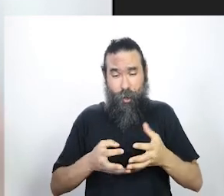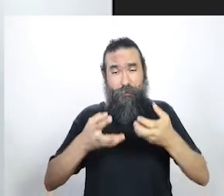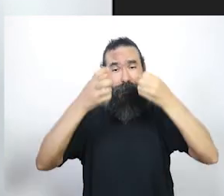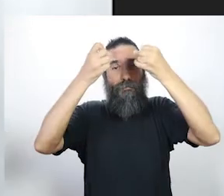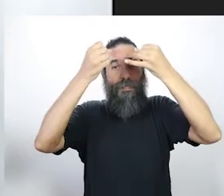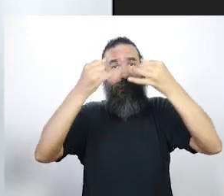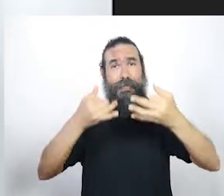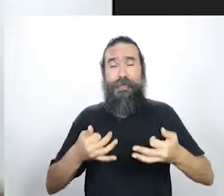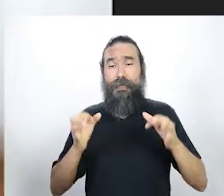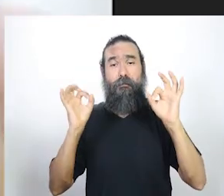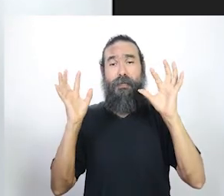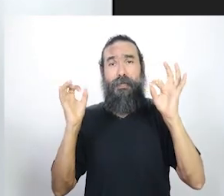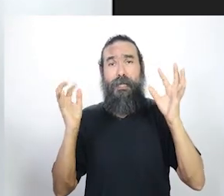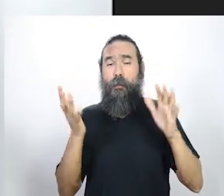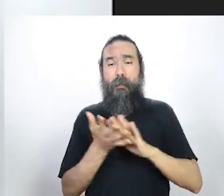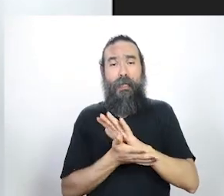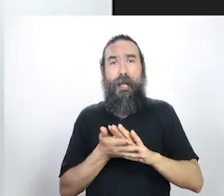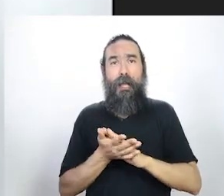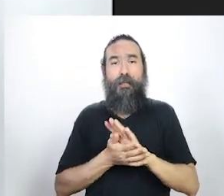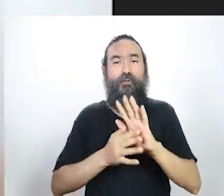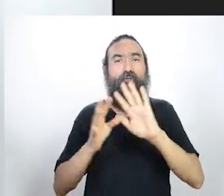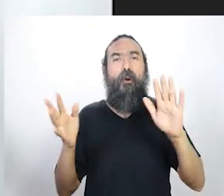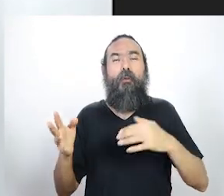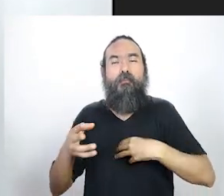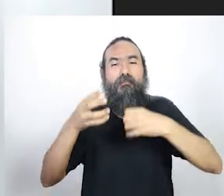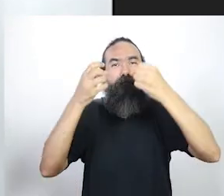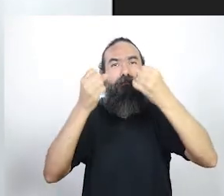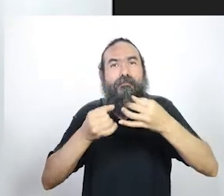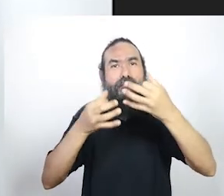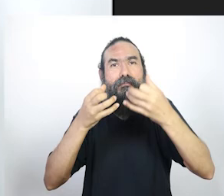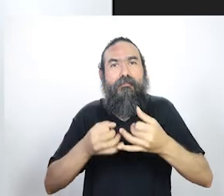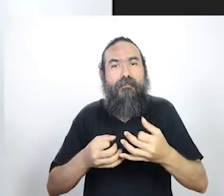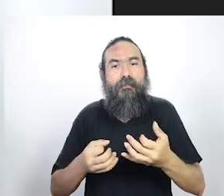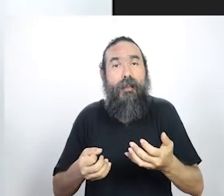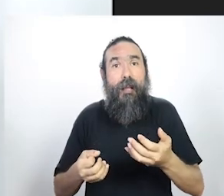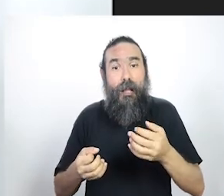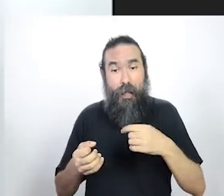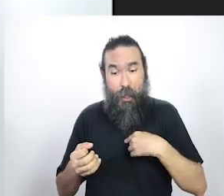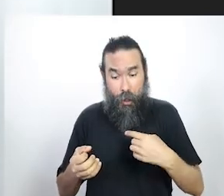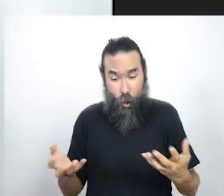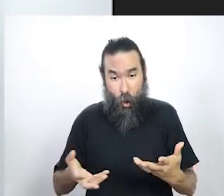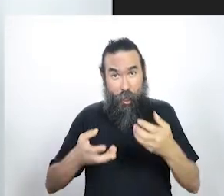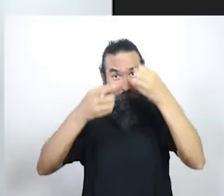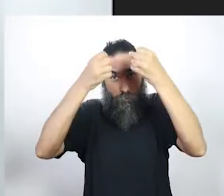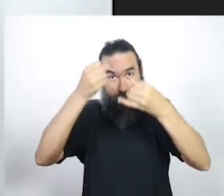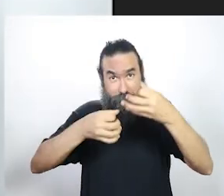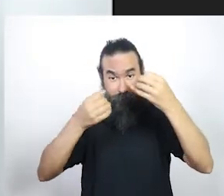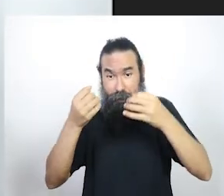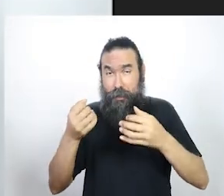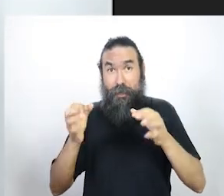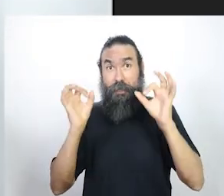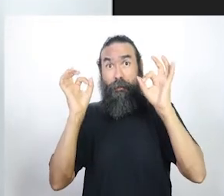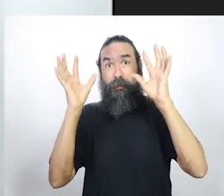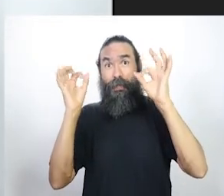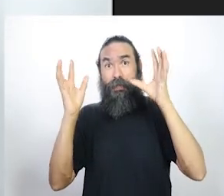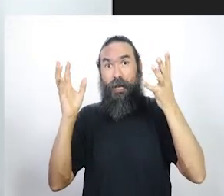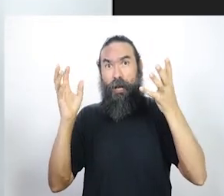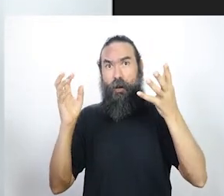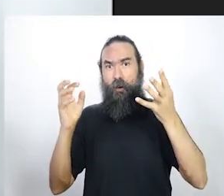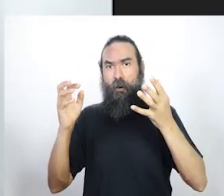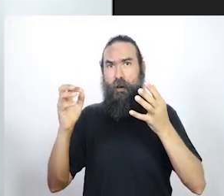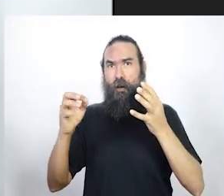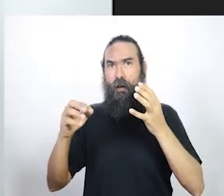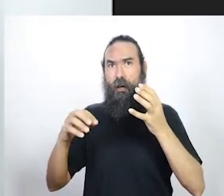nada especial, nada tão acadêmico, principalmente, né, acadêmica. Foi essa